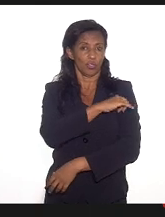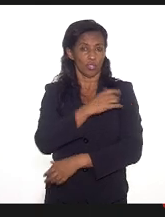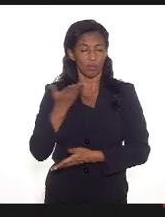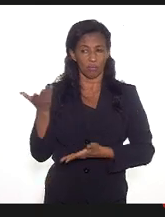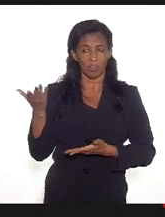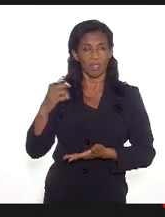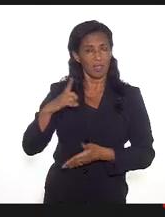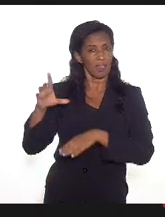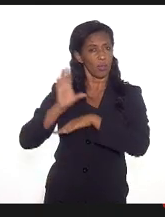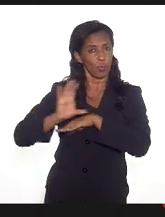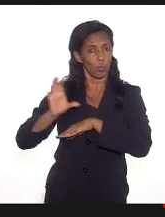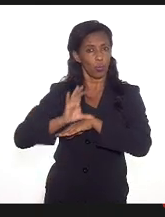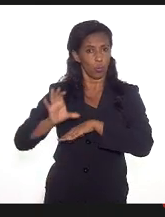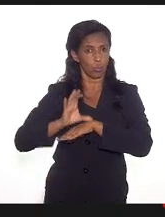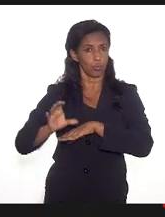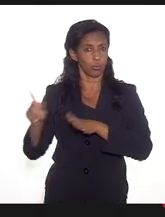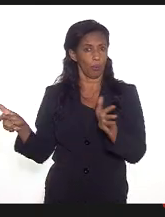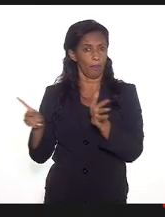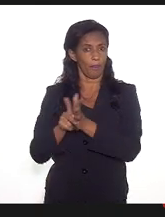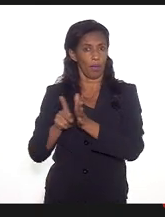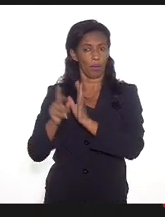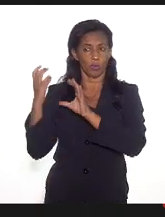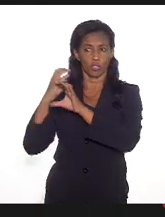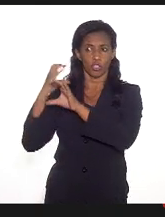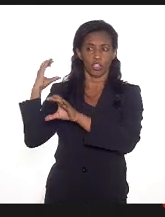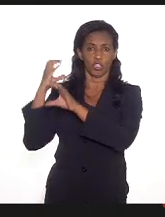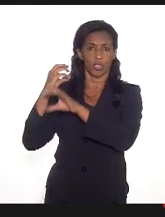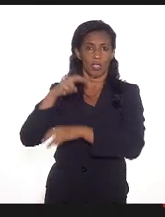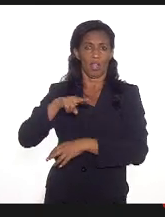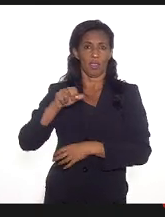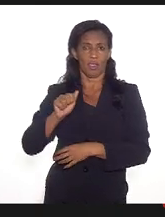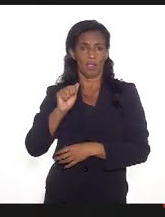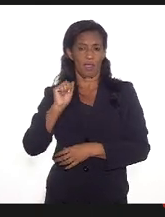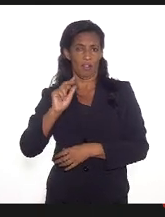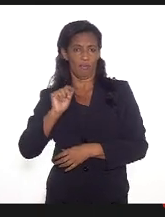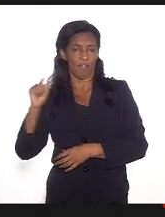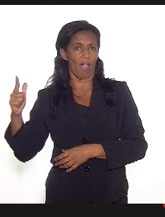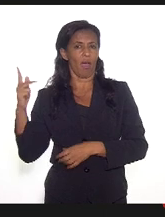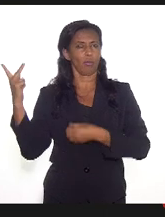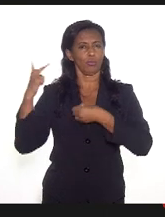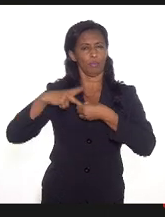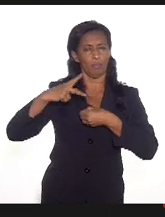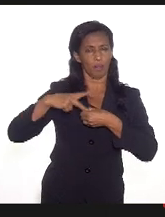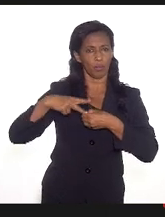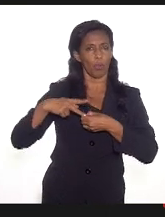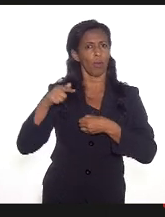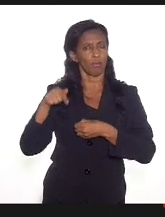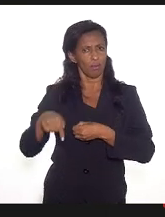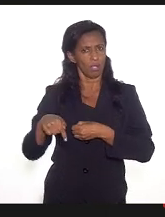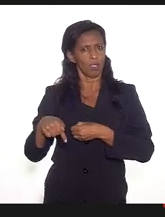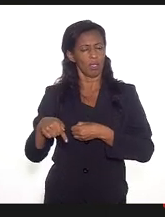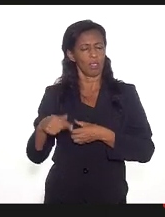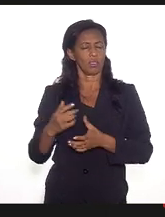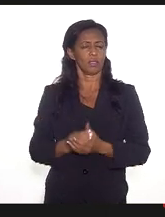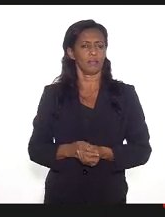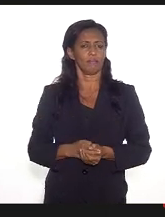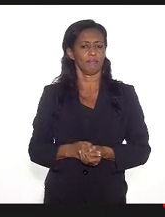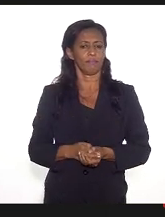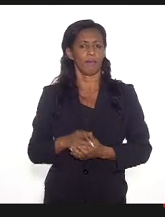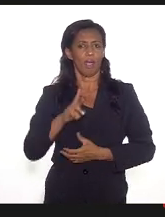que têm cursos de engenharia naval, engenharia do petróleo, né? E esse ramo também está